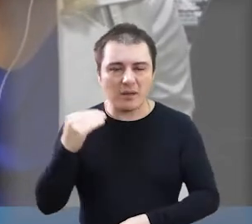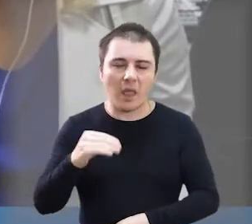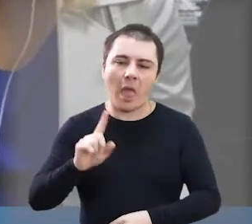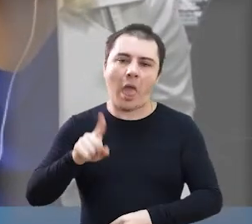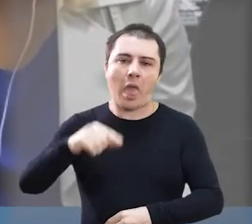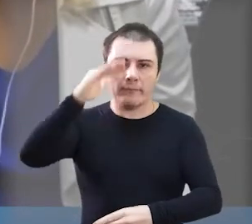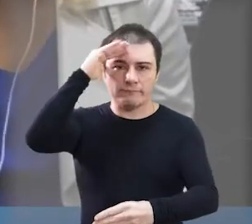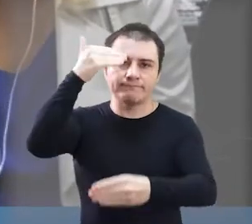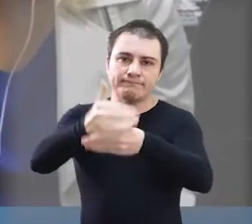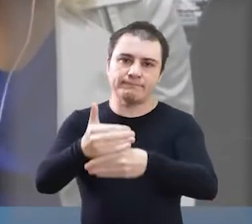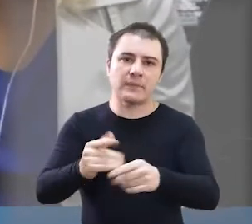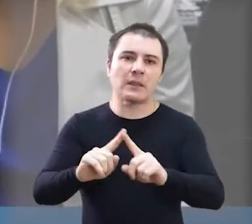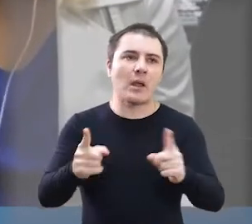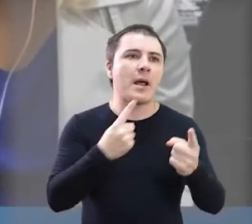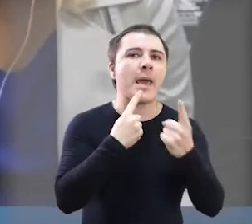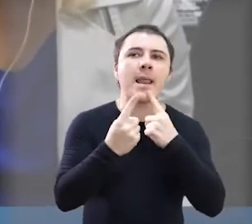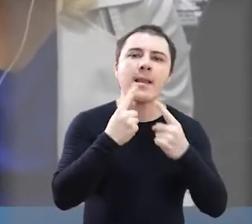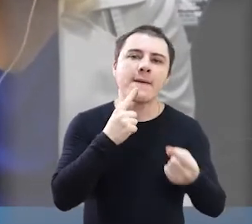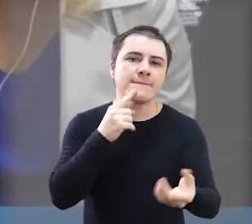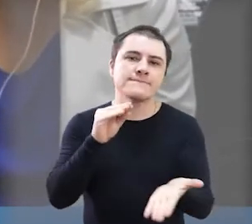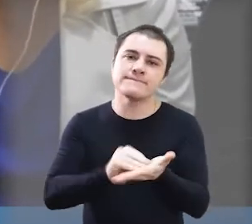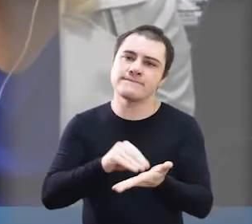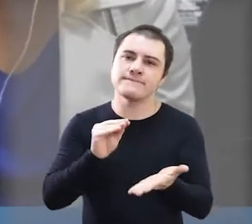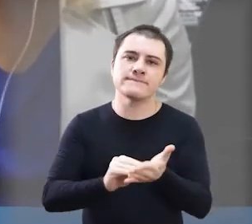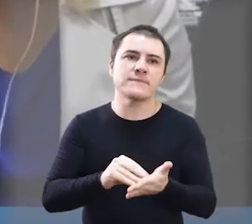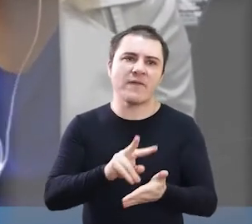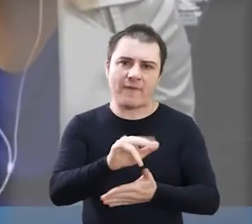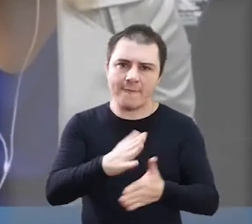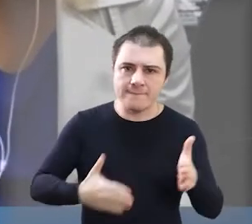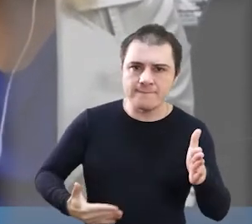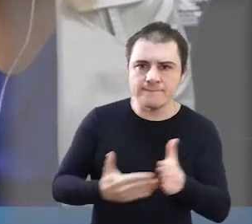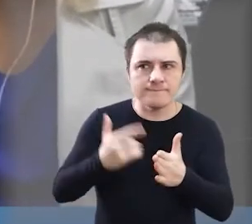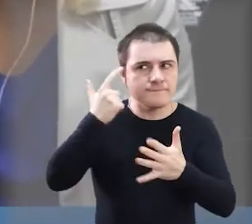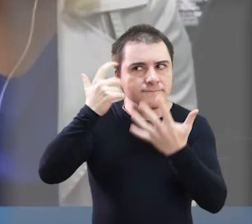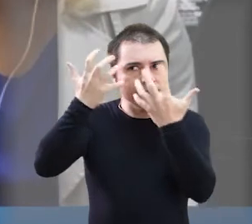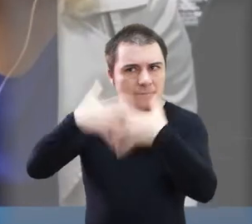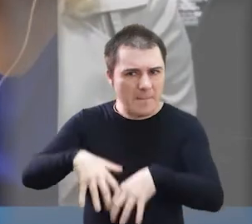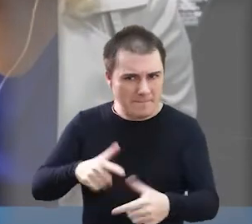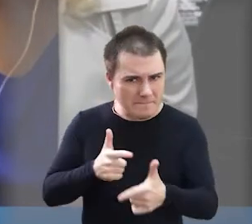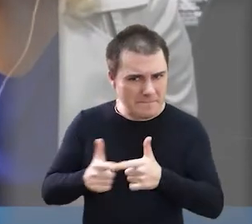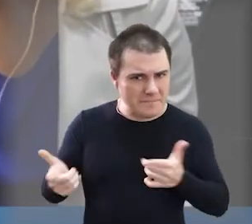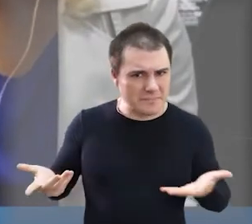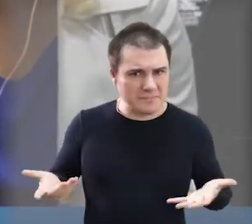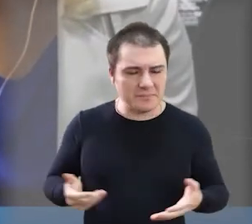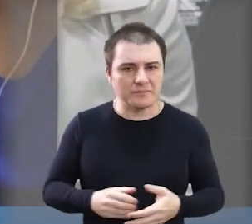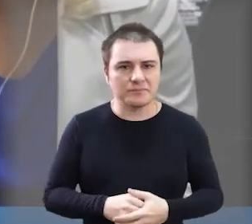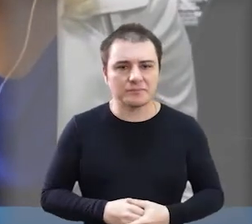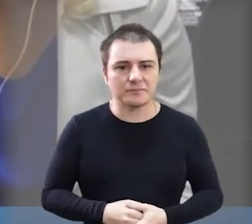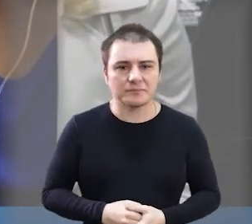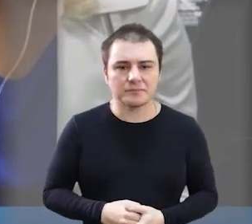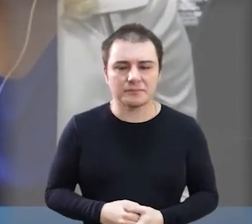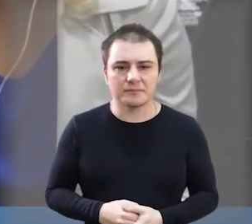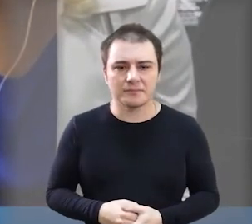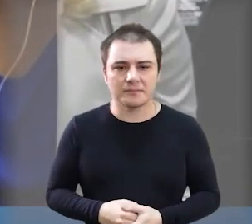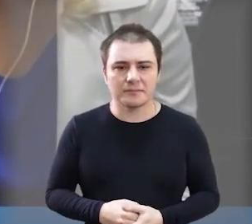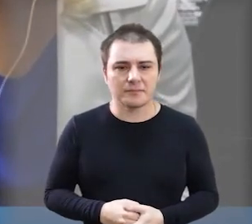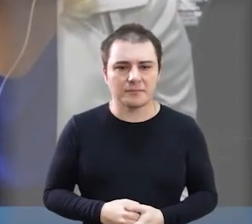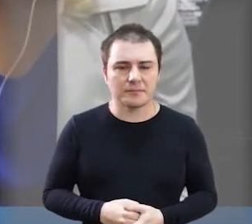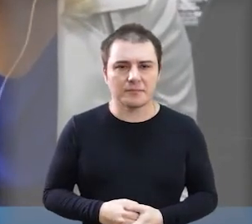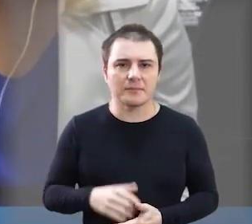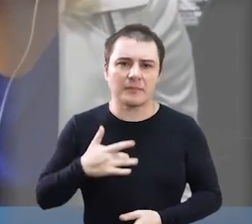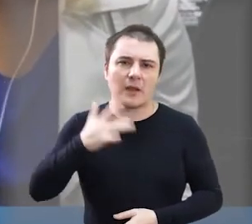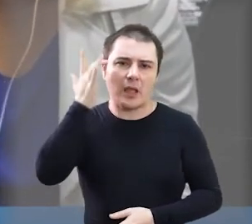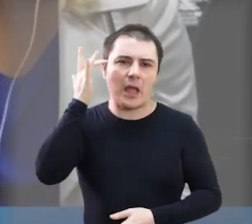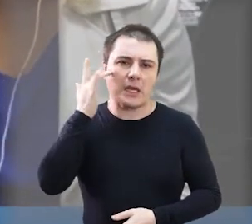Como que essa falta do diálogo pode interferir nesse processo de elaboração do luto? Eu acredito que o